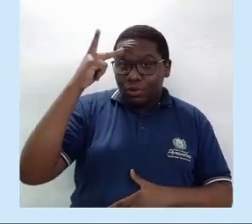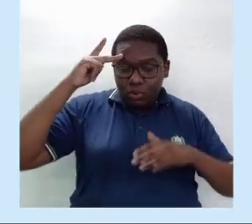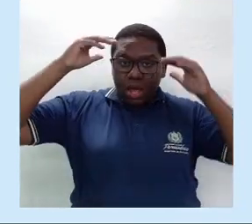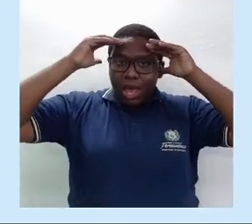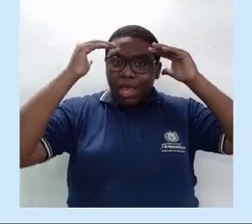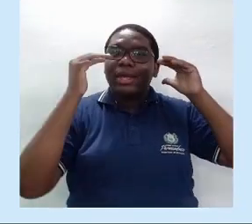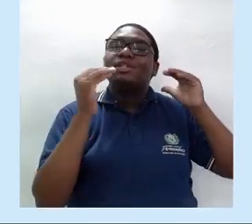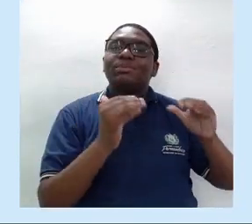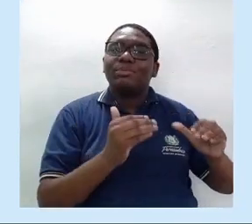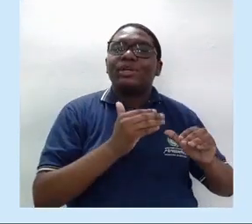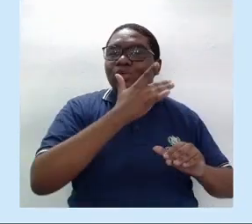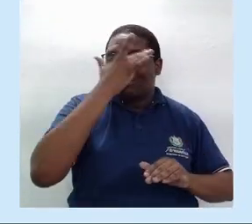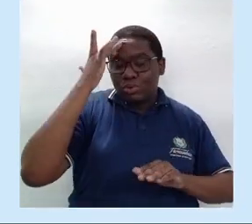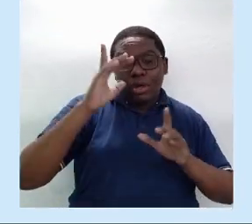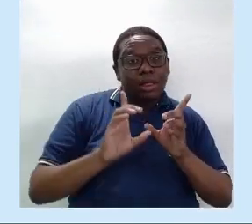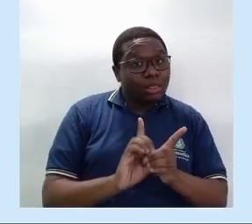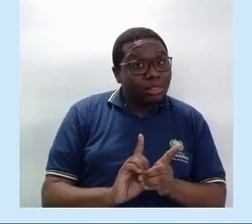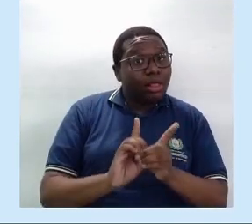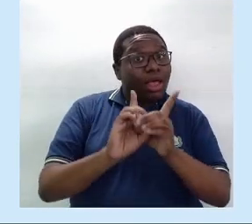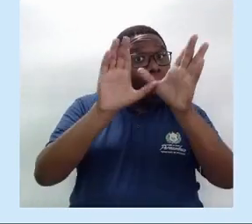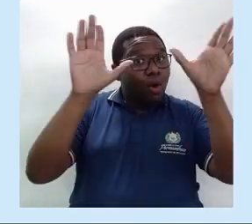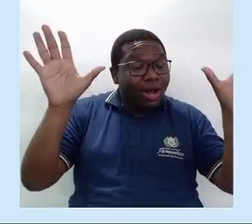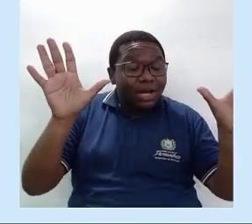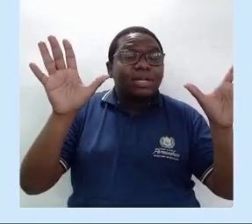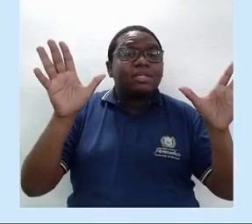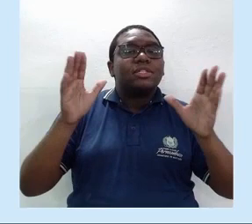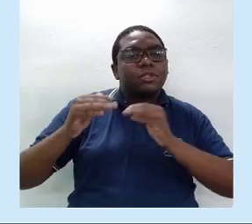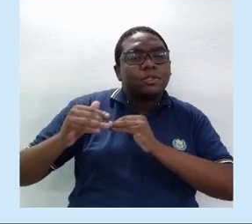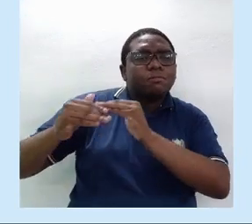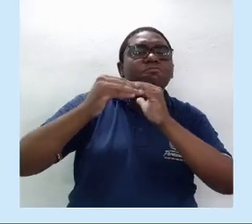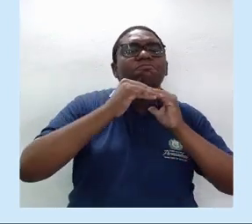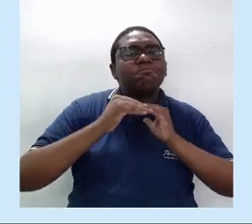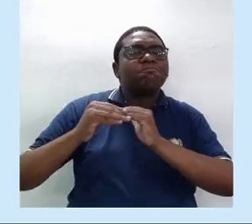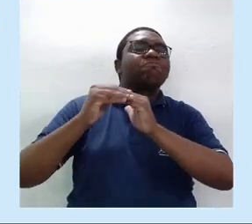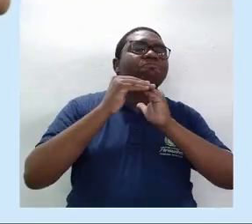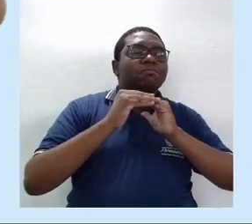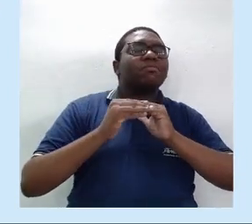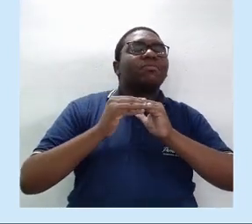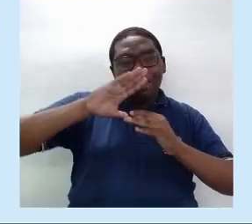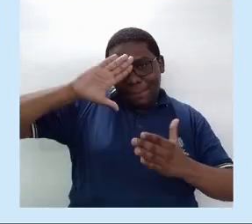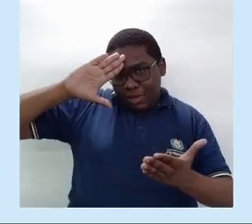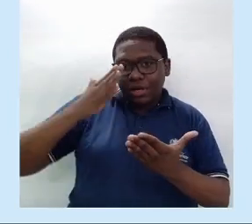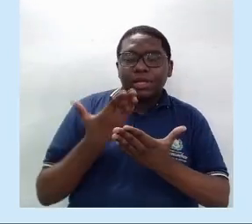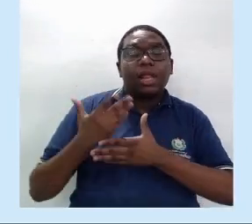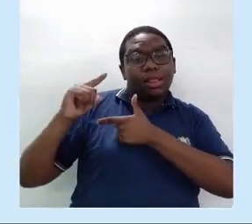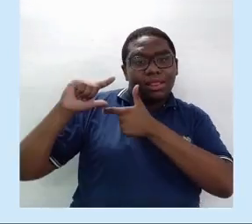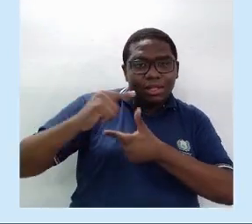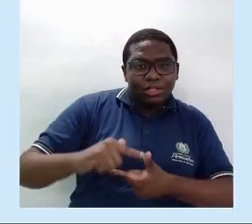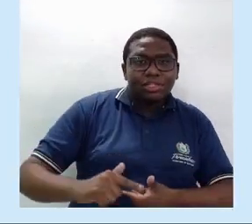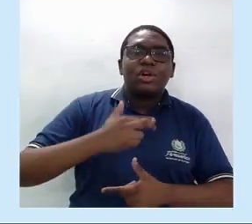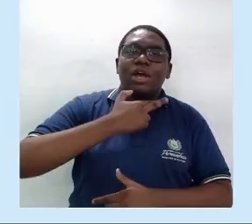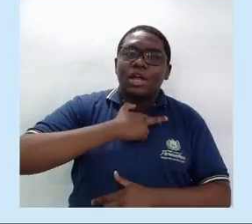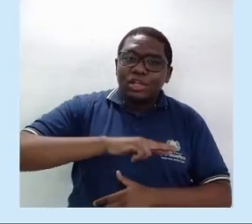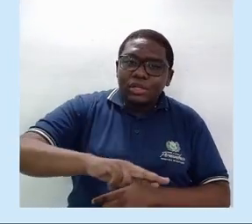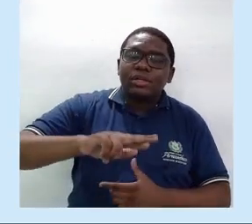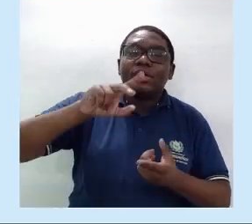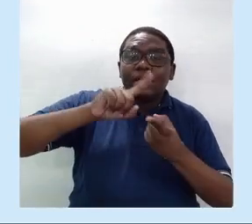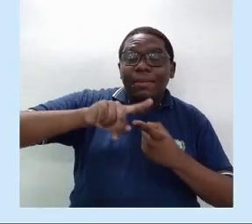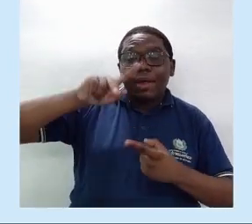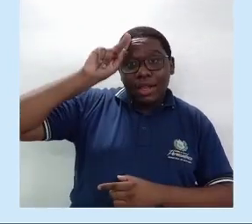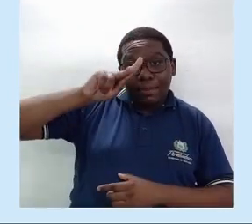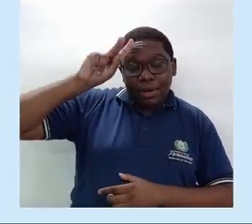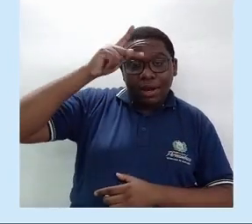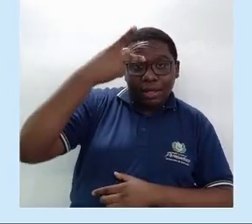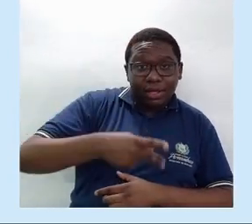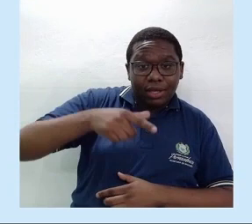à democracia, à pluralidade de crenças e tradições religiosas. Lembrando que o nosso país é o